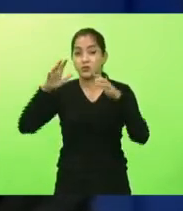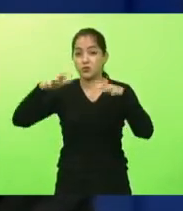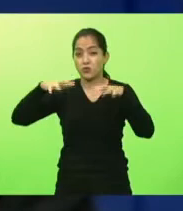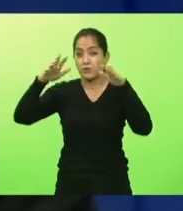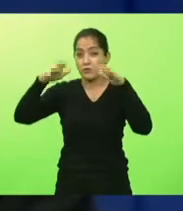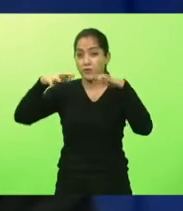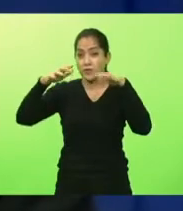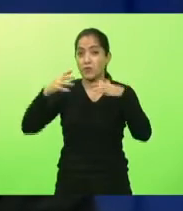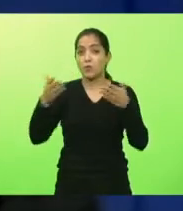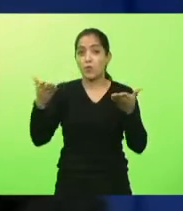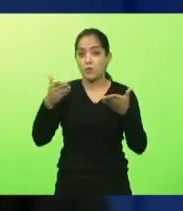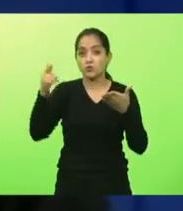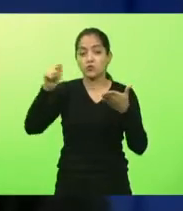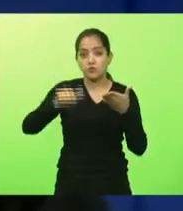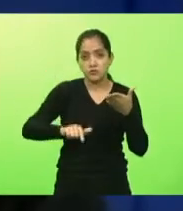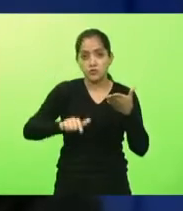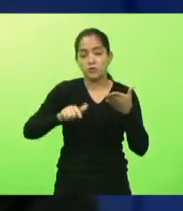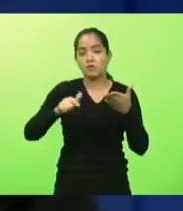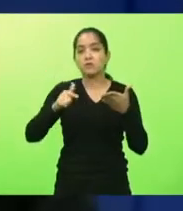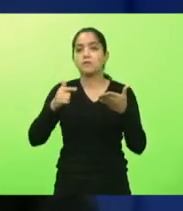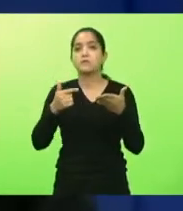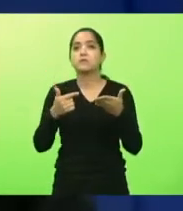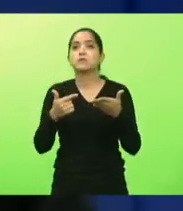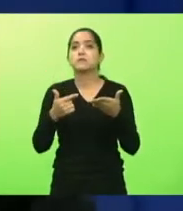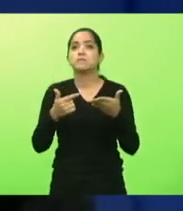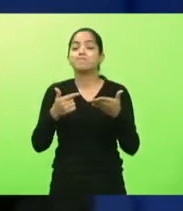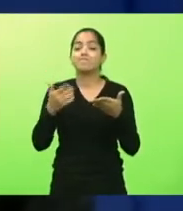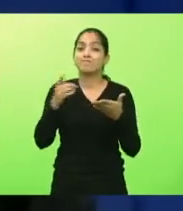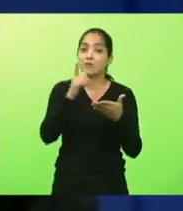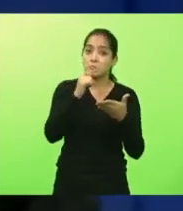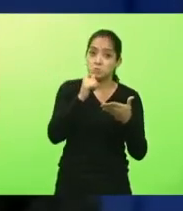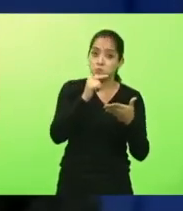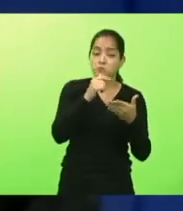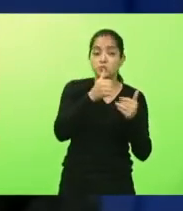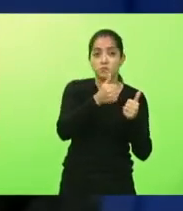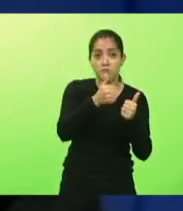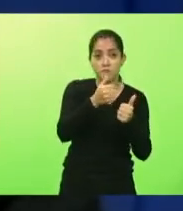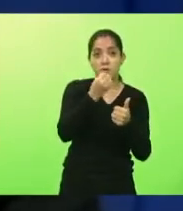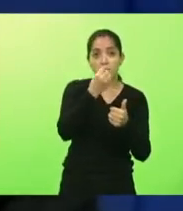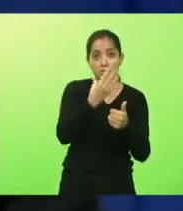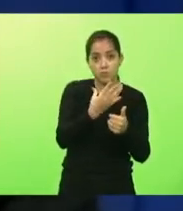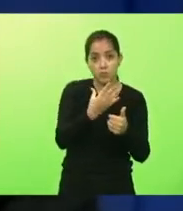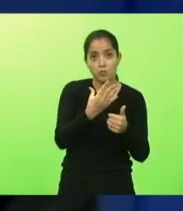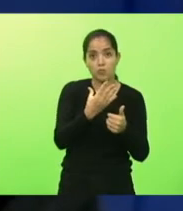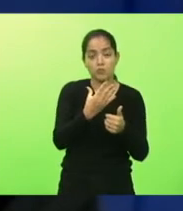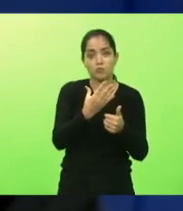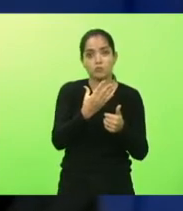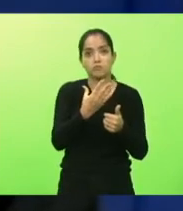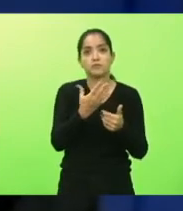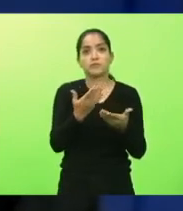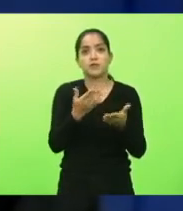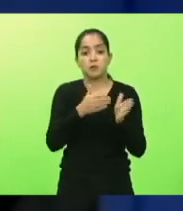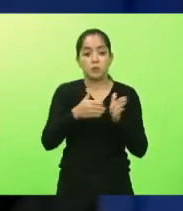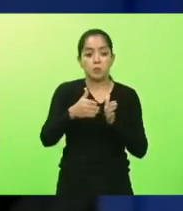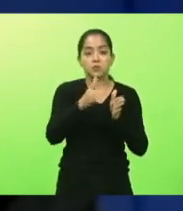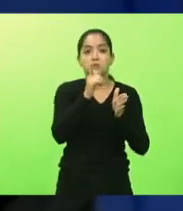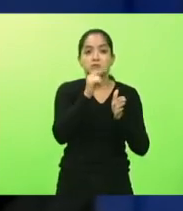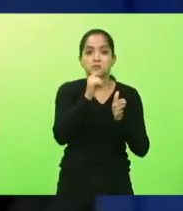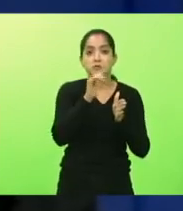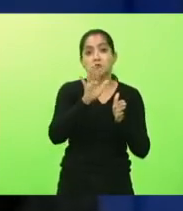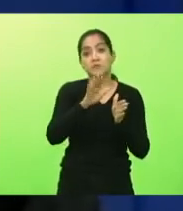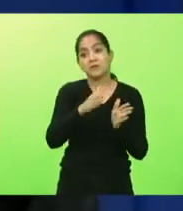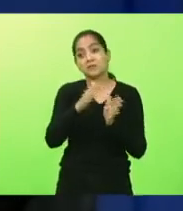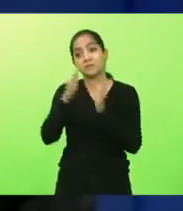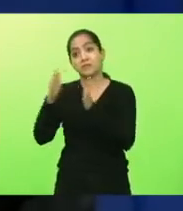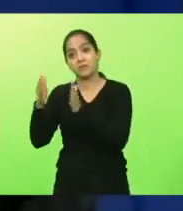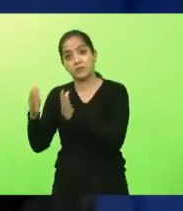de novo. E aí, por um lado, a chuva é ótima para melhorar o nível dos nossos rios, mas pelo outro,